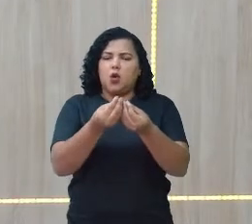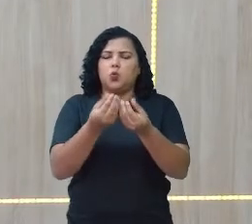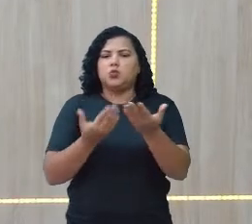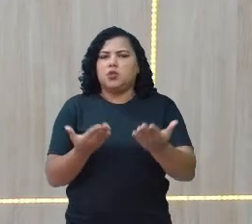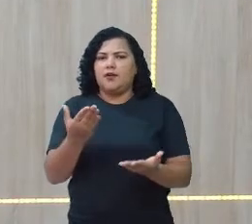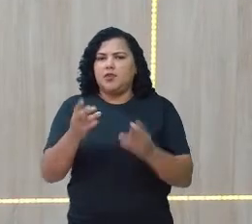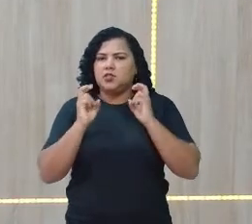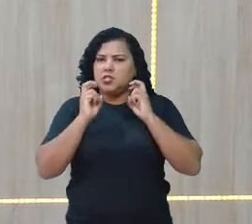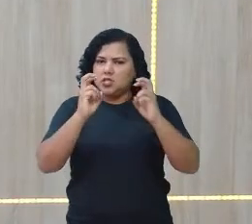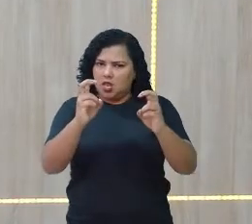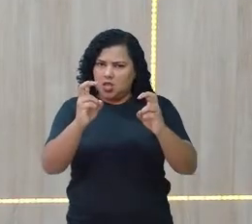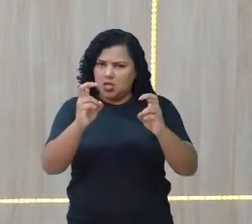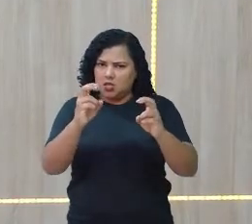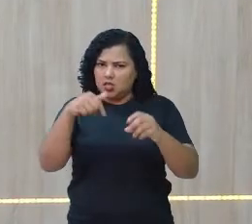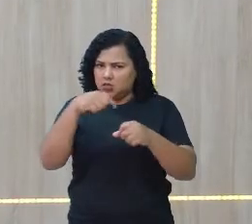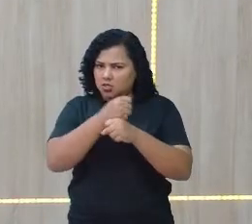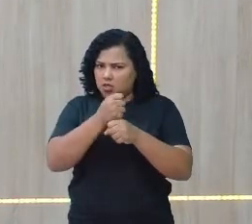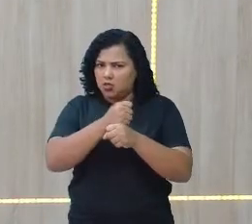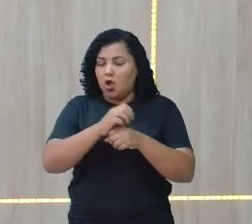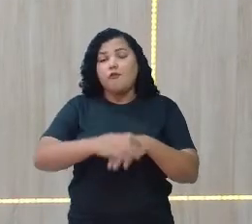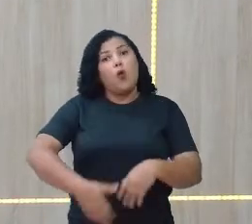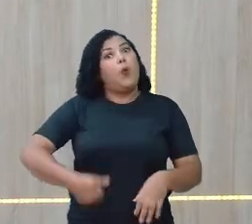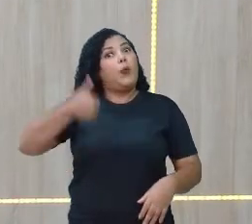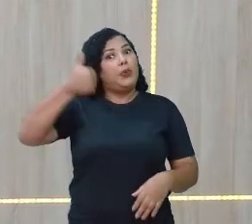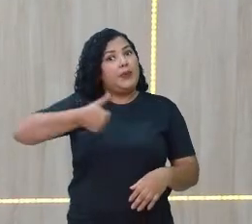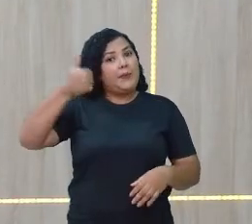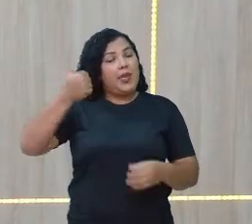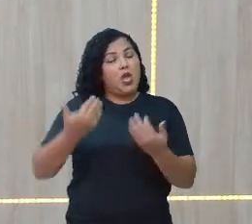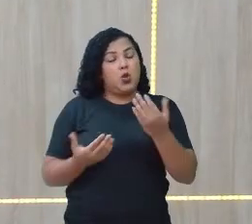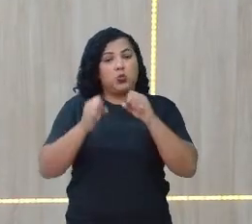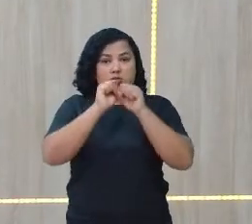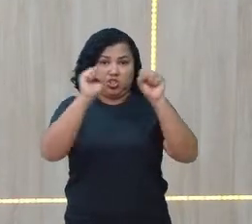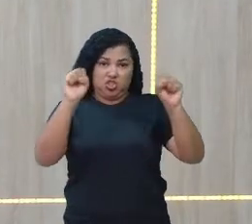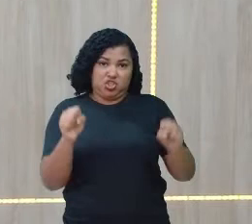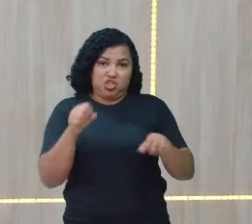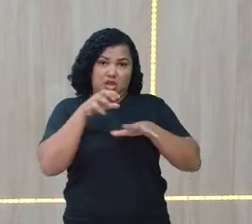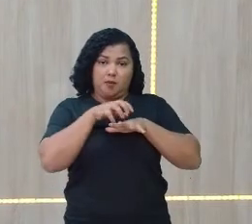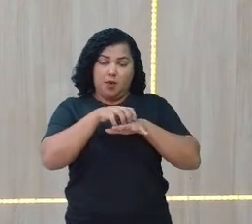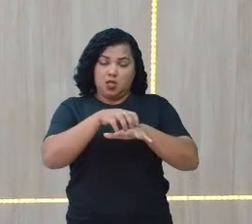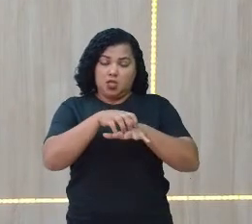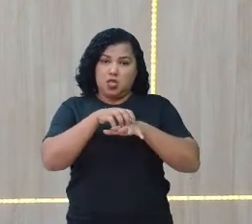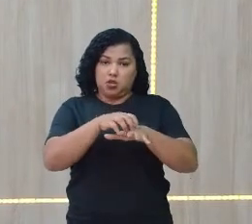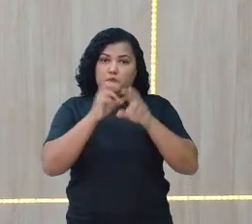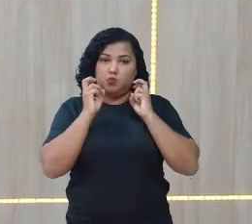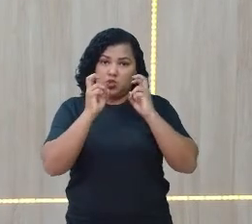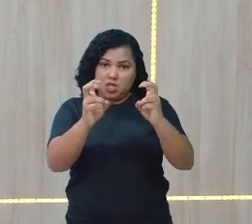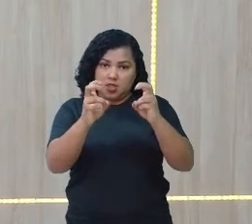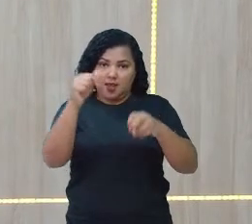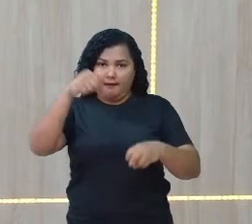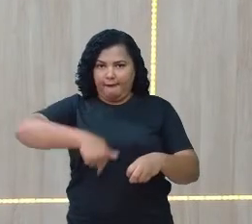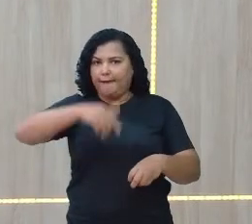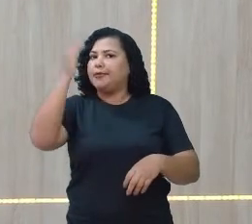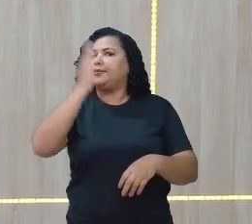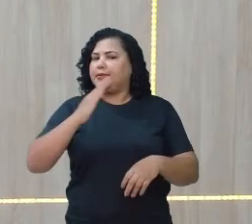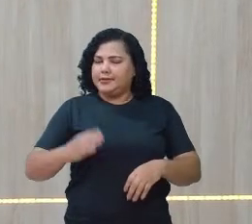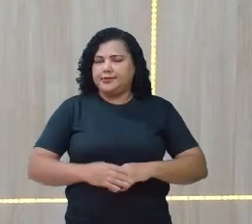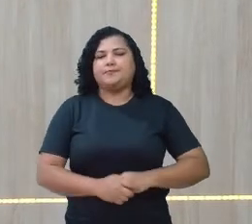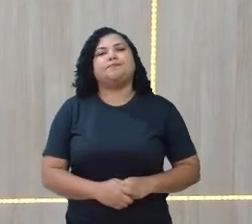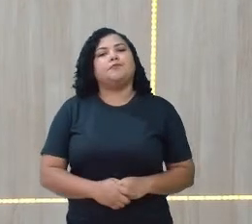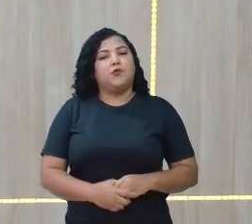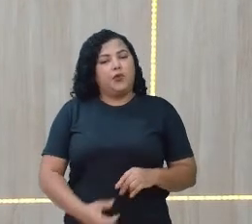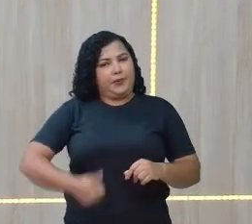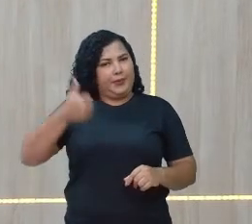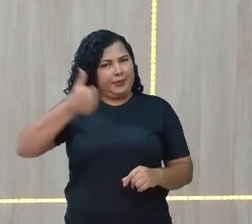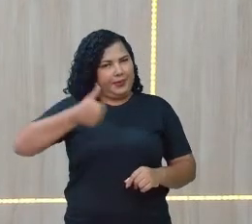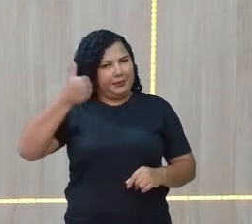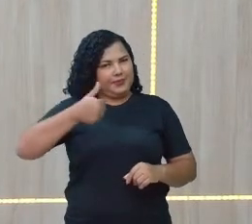isso, e não foi só qualquer serviço de trem, foi o primeiro, né, sistema de trem urbano, né, do Brasil. Não foi a primeira ferrovia,